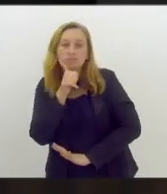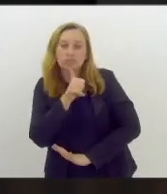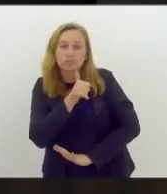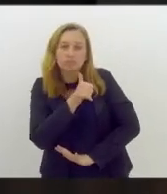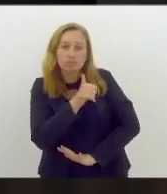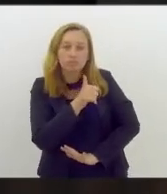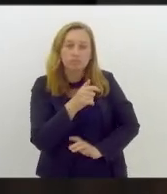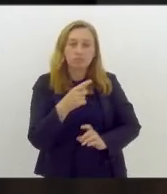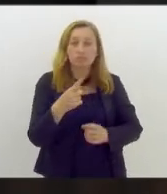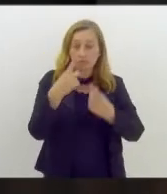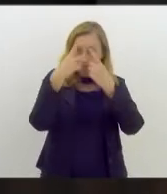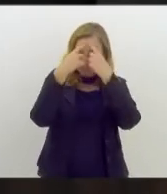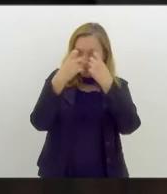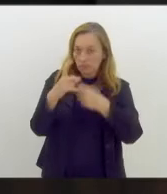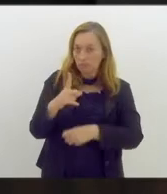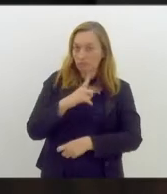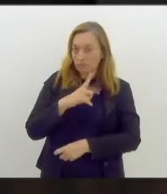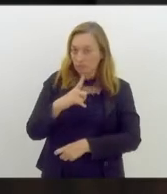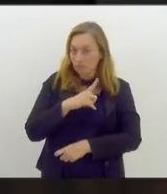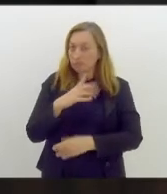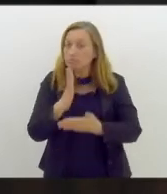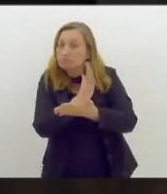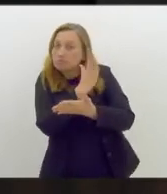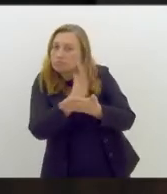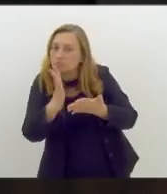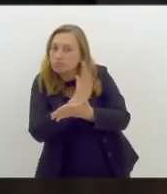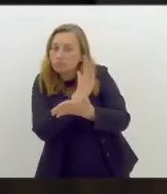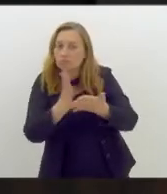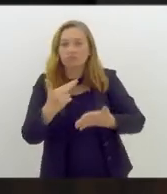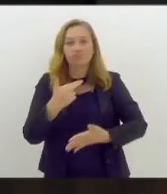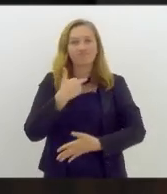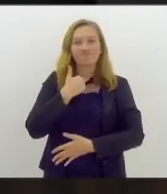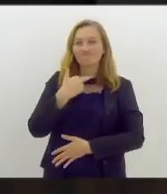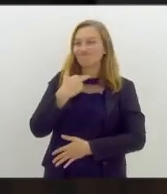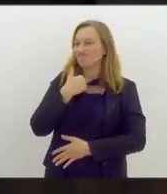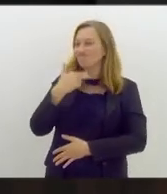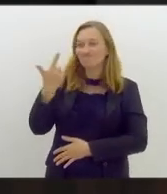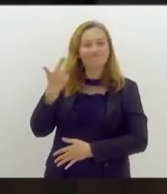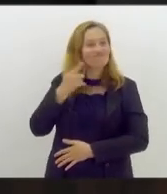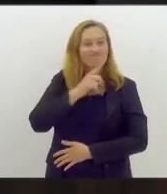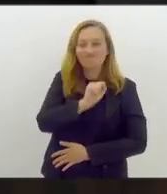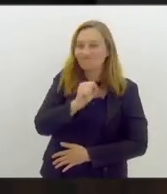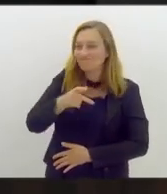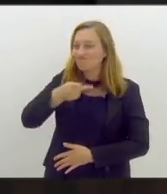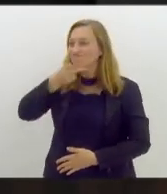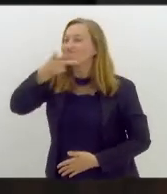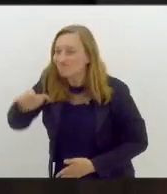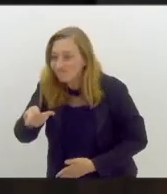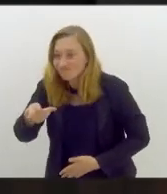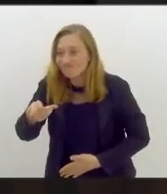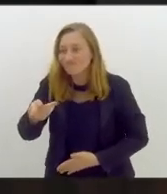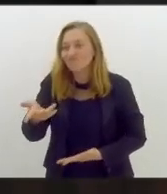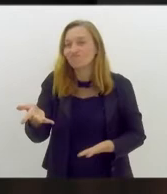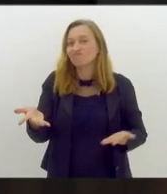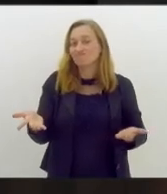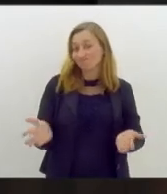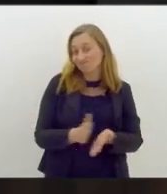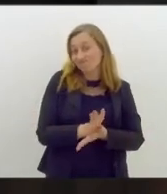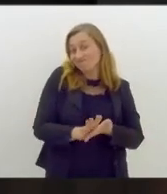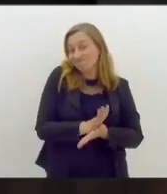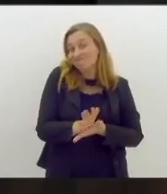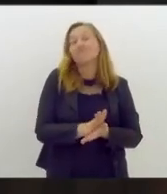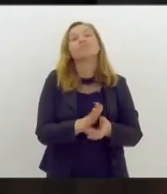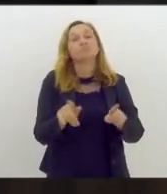mulheres vítimas de violência, que muitas vezes não podem ou não conseguem sequer pedir socorro.